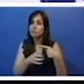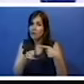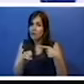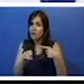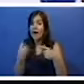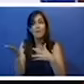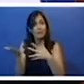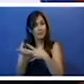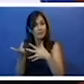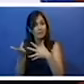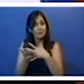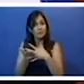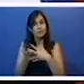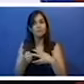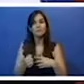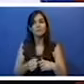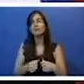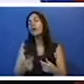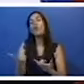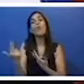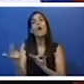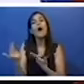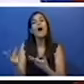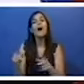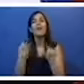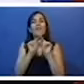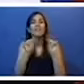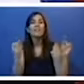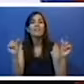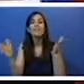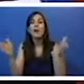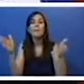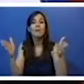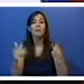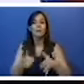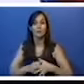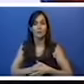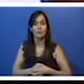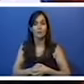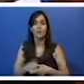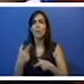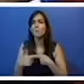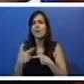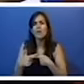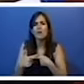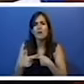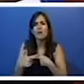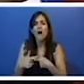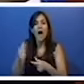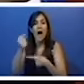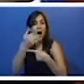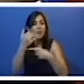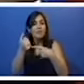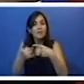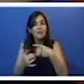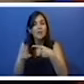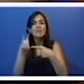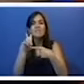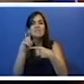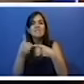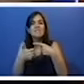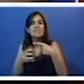10 então aqui pessoal ficou mesmo tamanho porque as frações Cinco